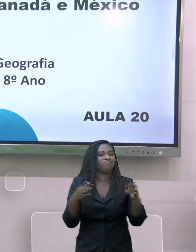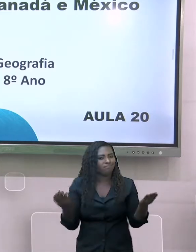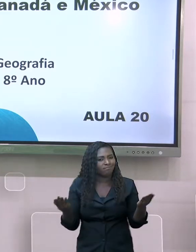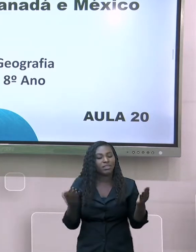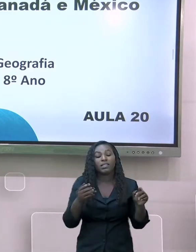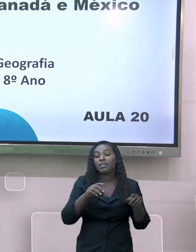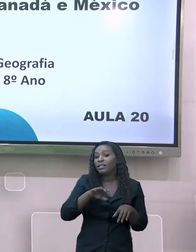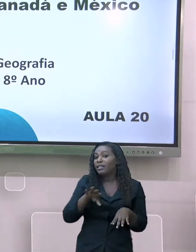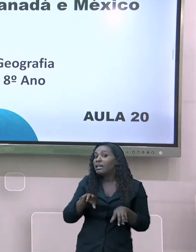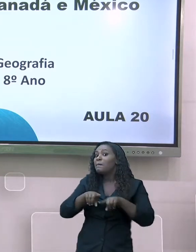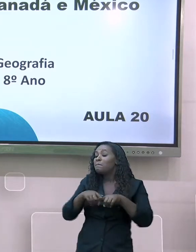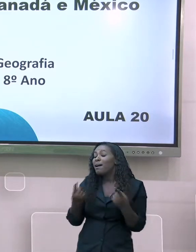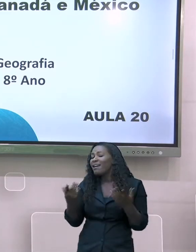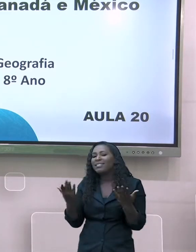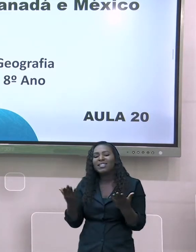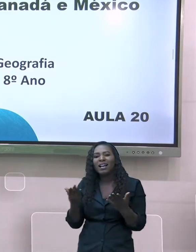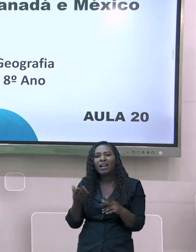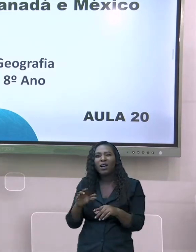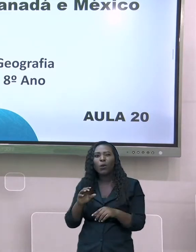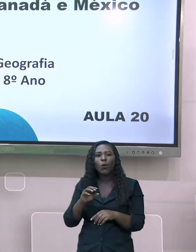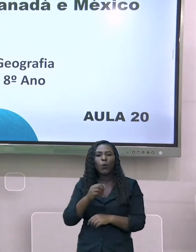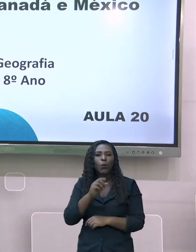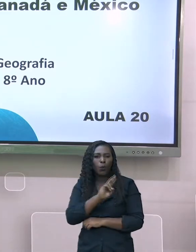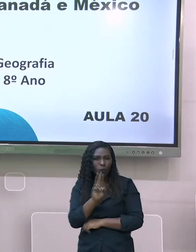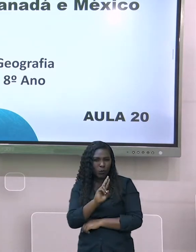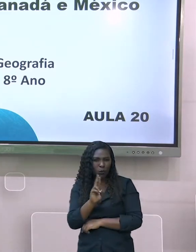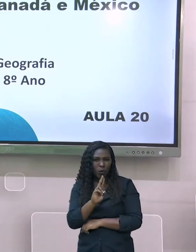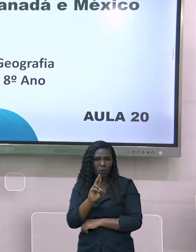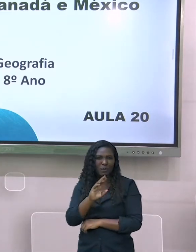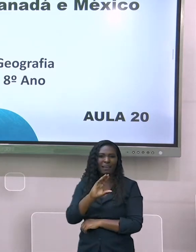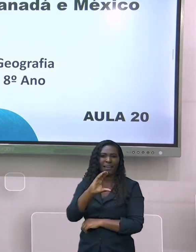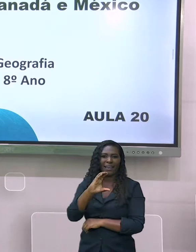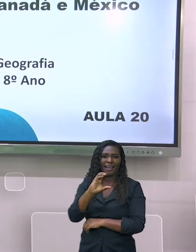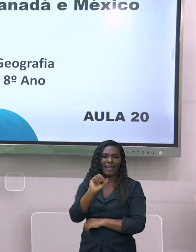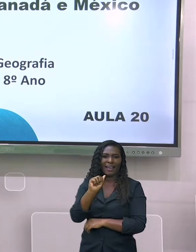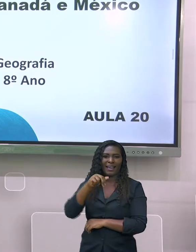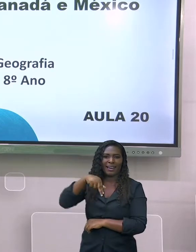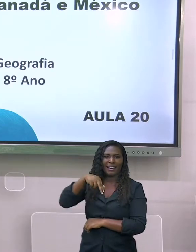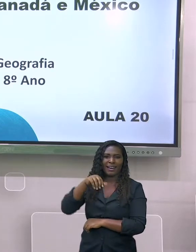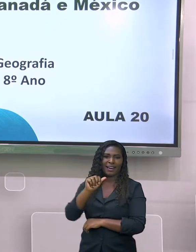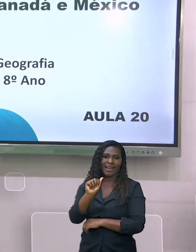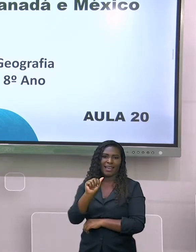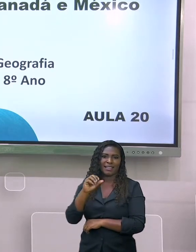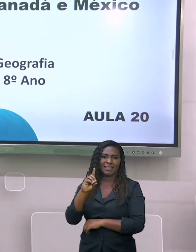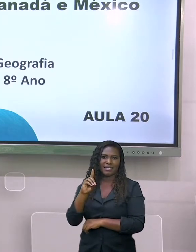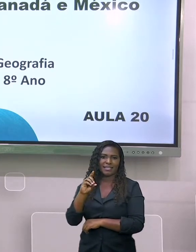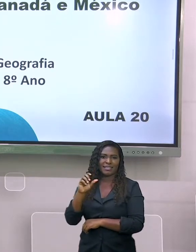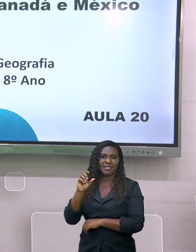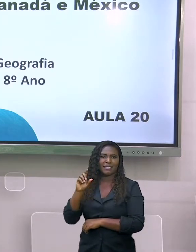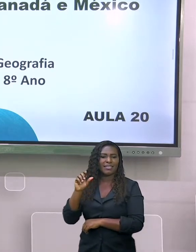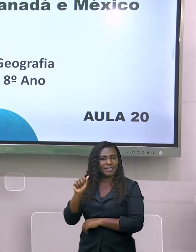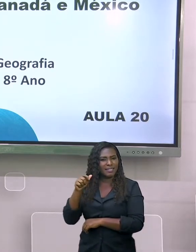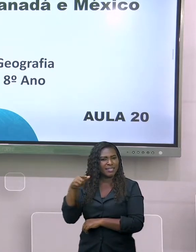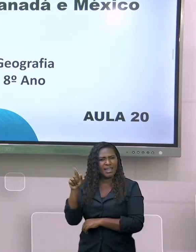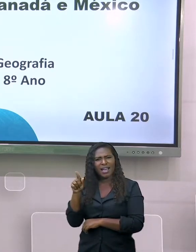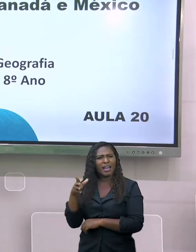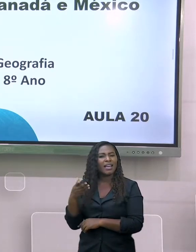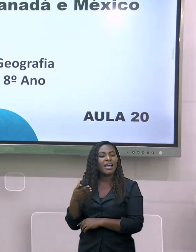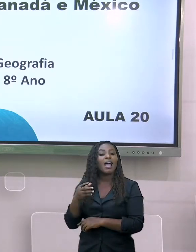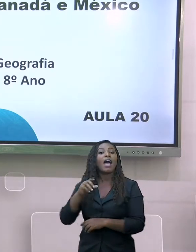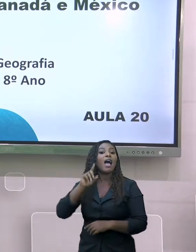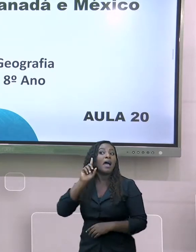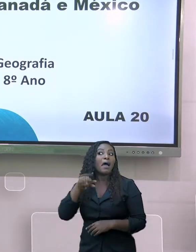vai lembrar ou retomar essa questão de povoado,